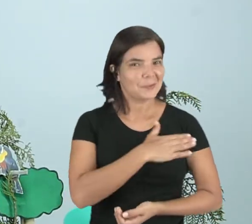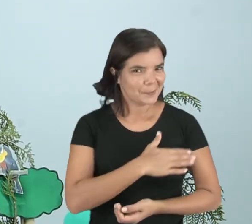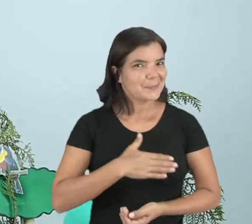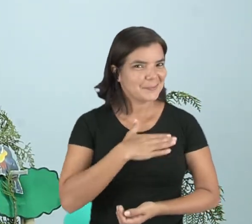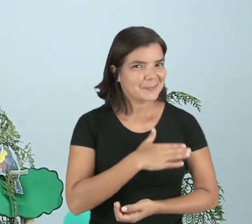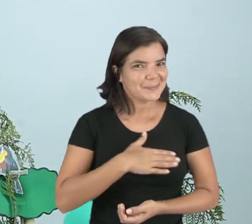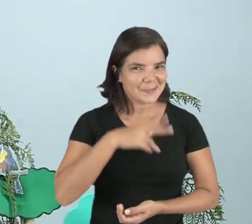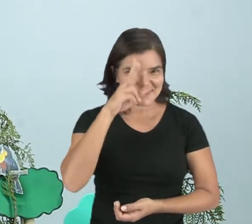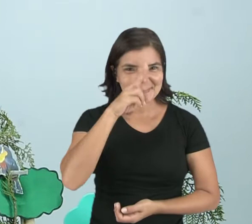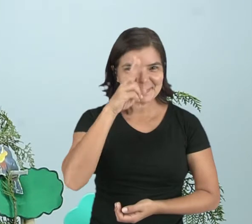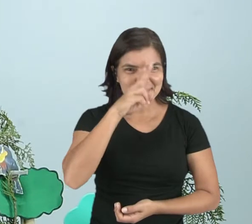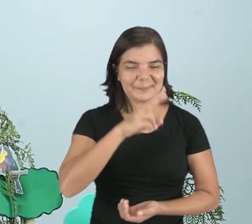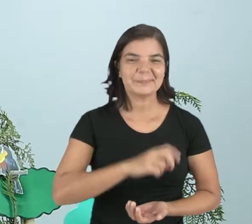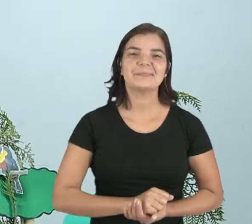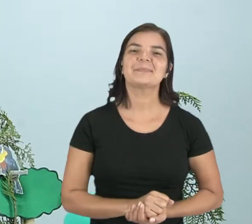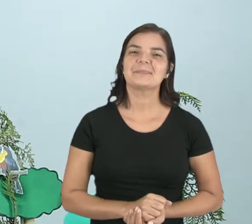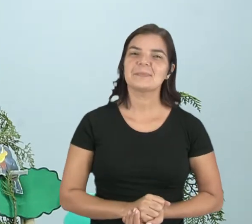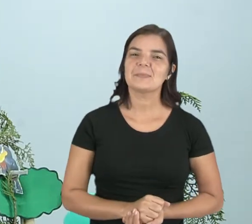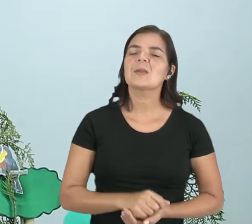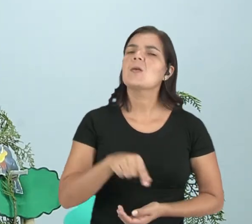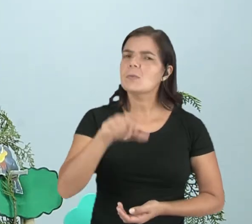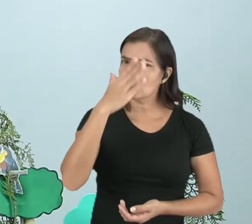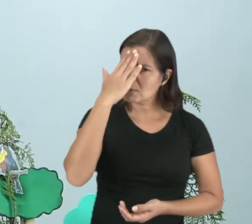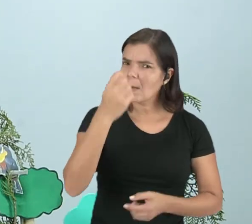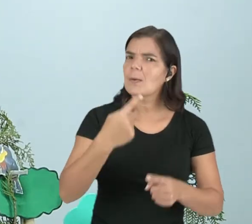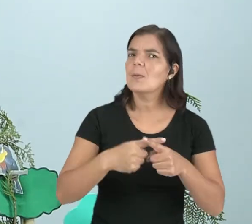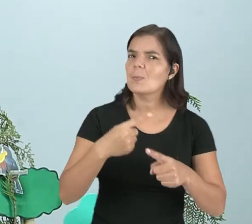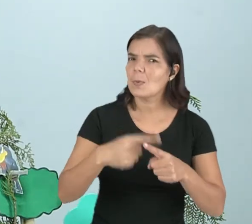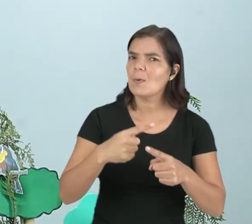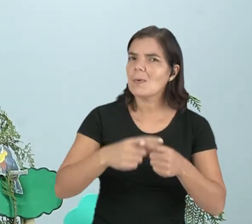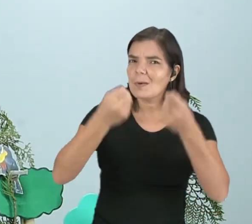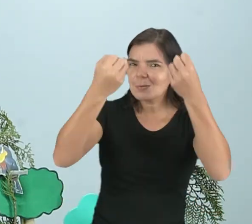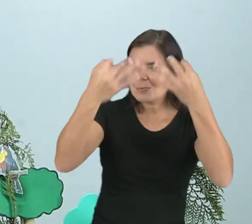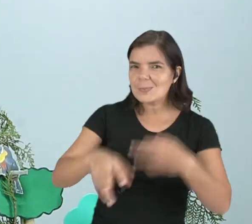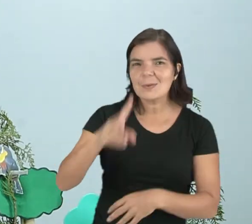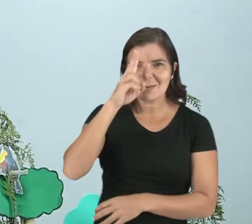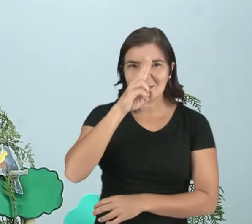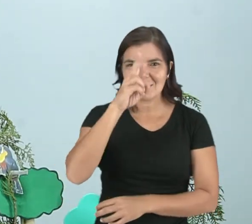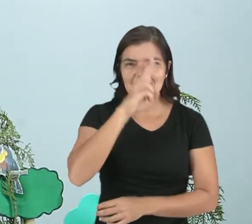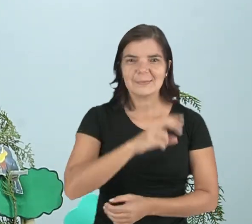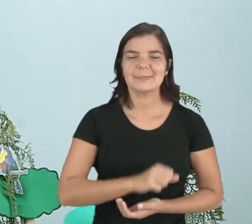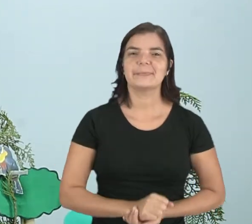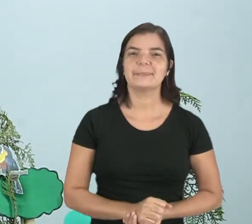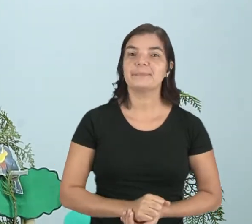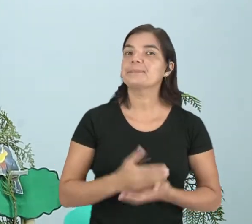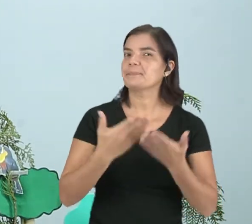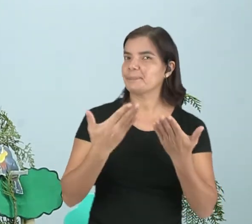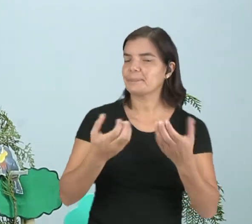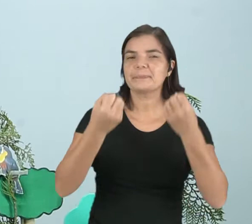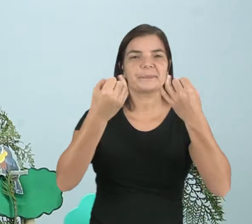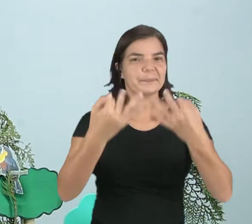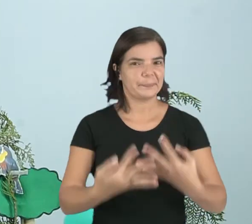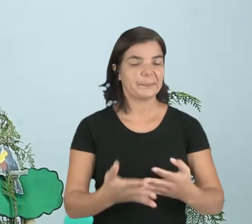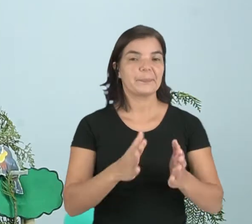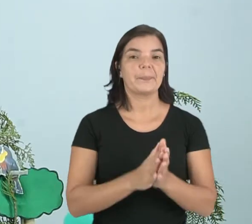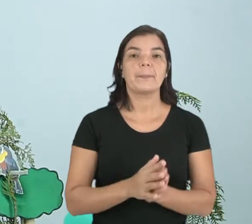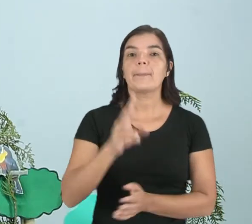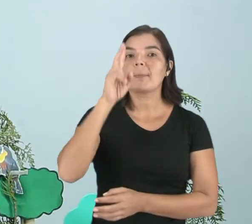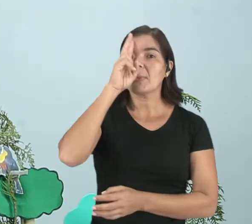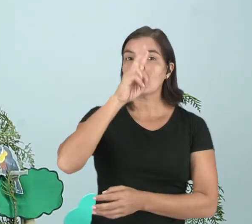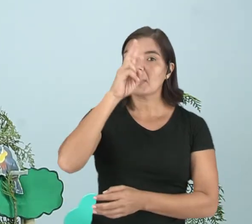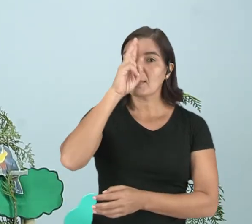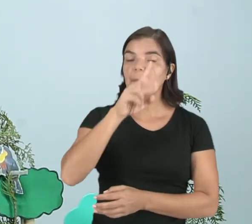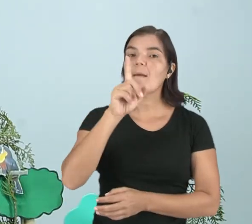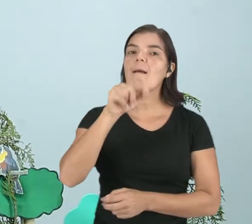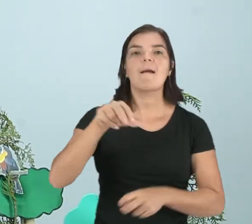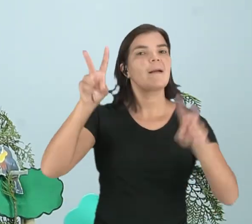Gostaram da história? Você sabe por que eu contei essa história? Muito bem, vou explicar. Essa história